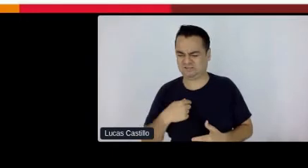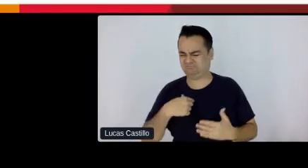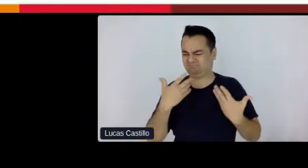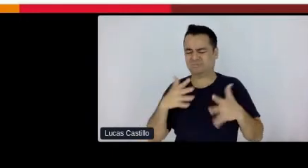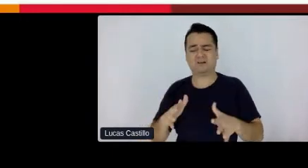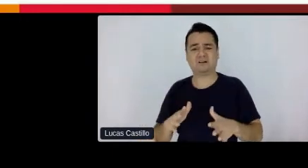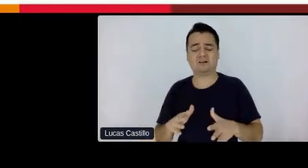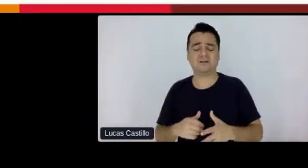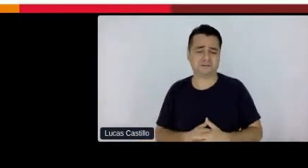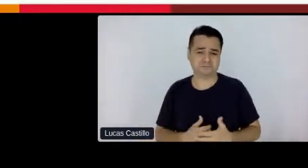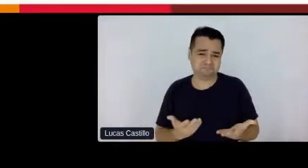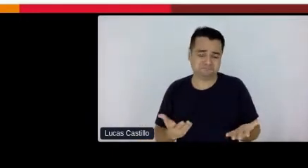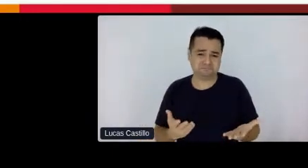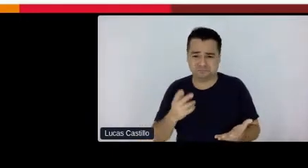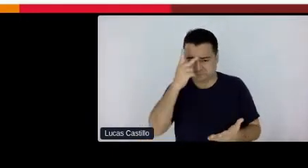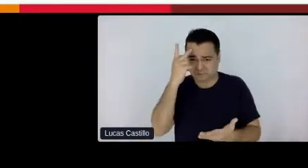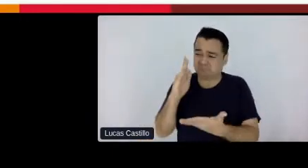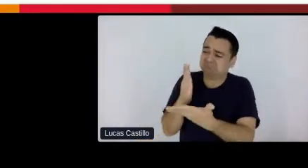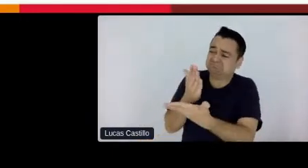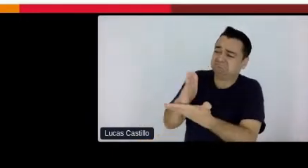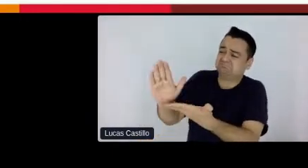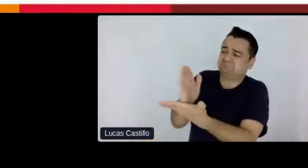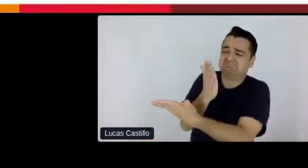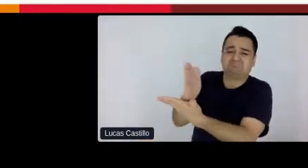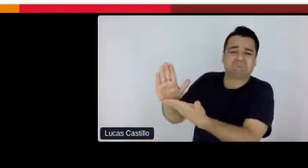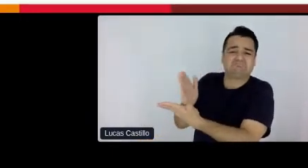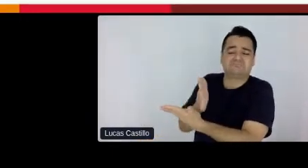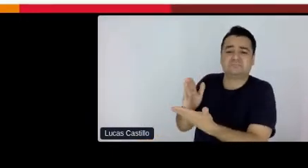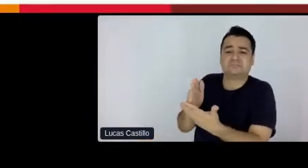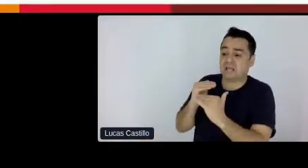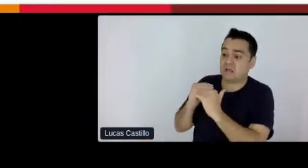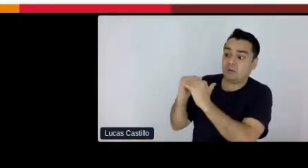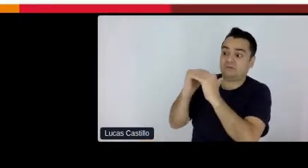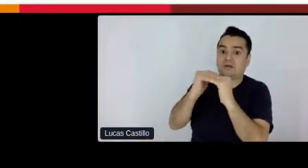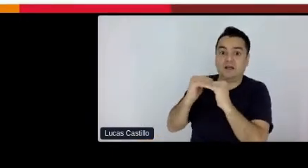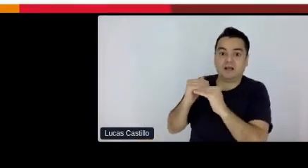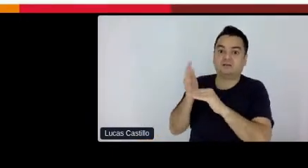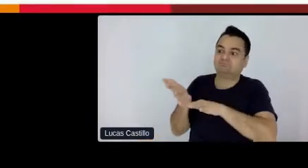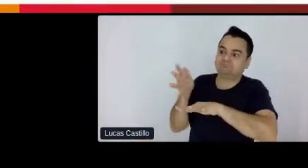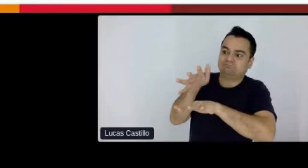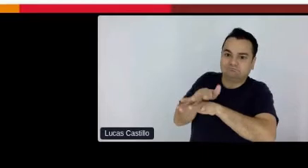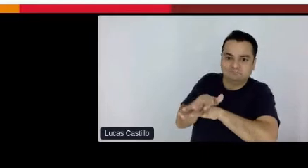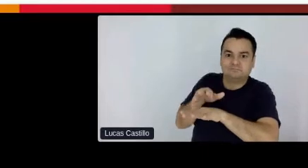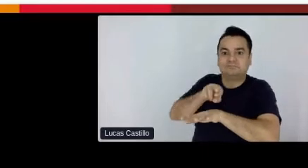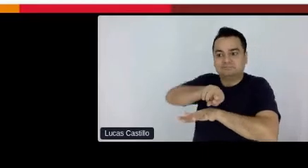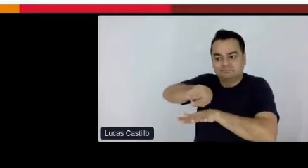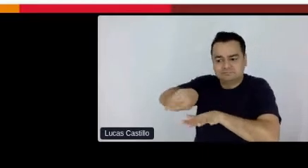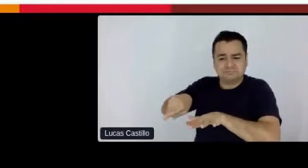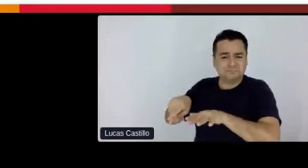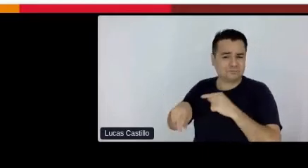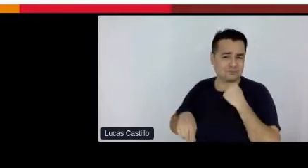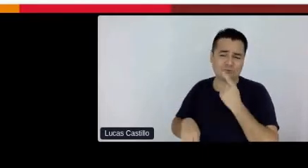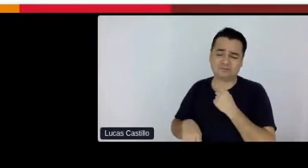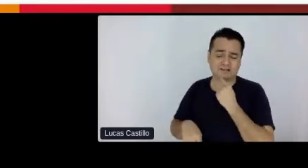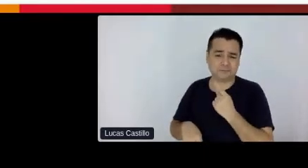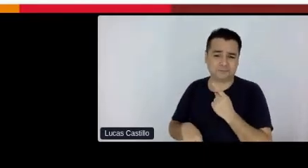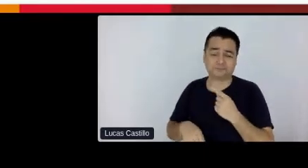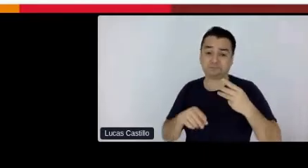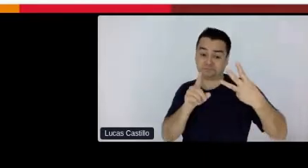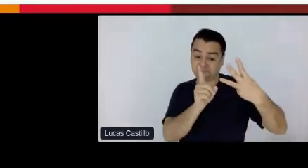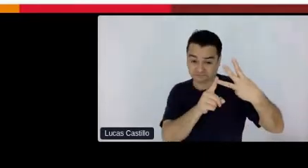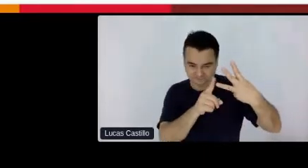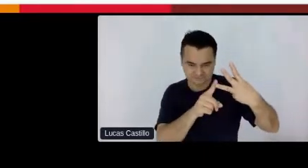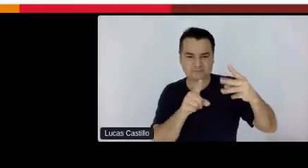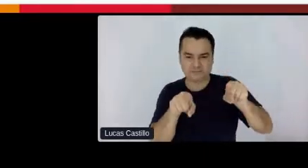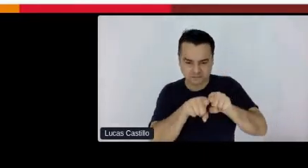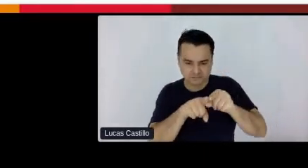está realizando a leitura de uma vaga, né? Então, vamos lá. Outro ponto que cabe nesse ponto 3 de repensar a